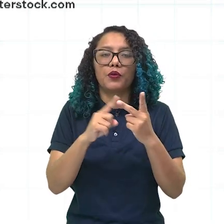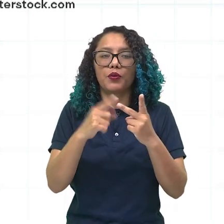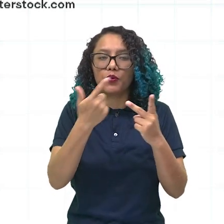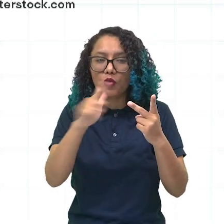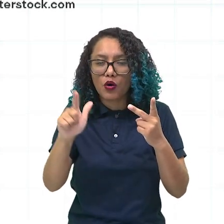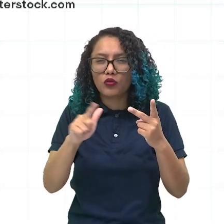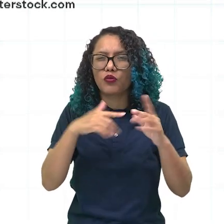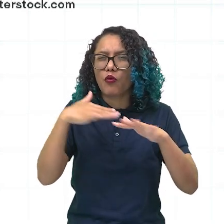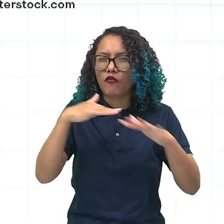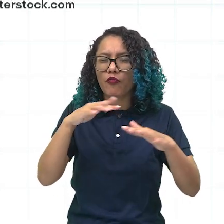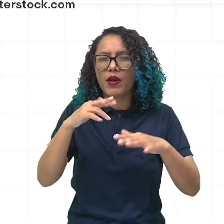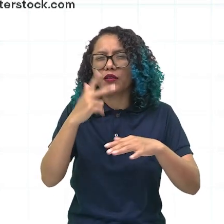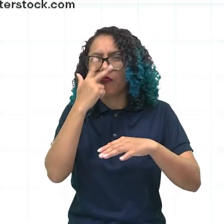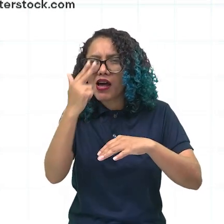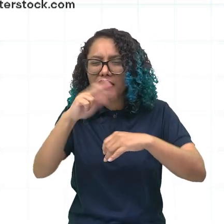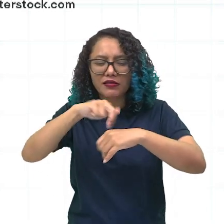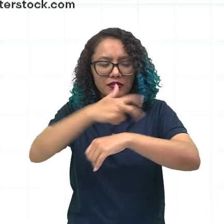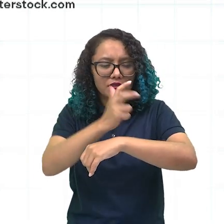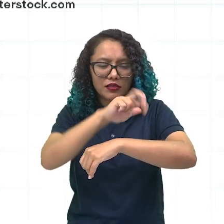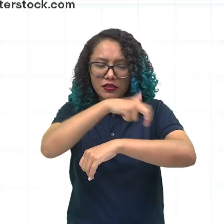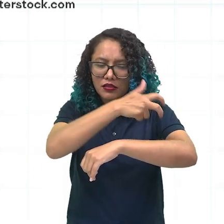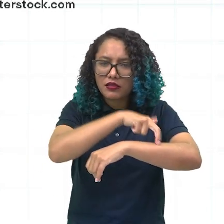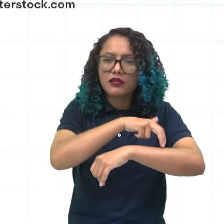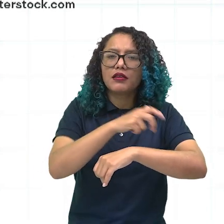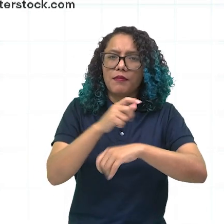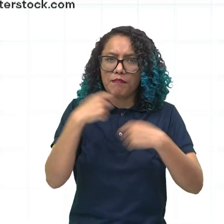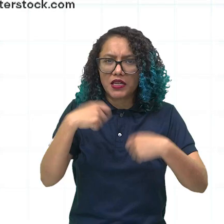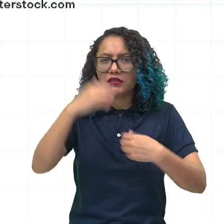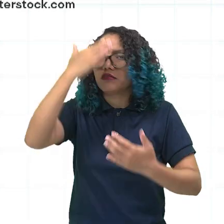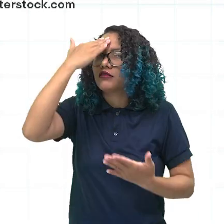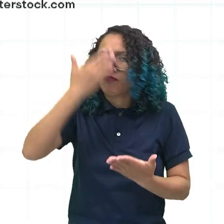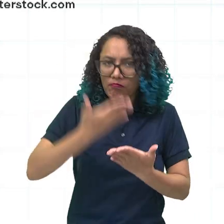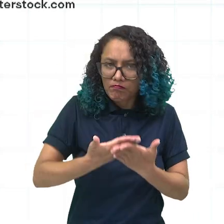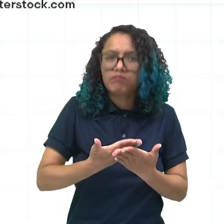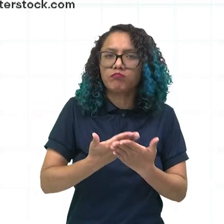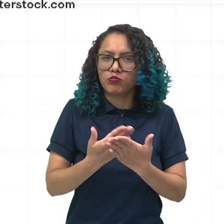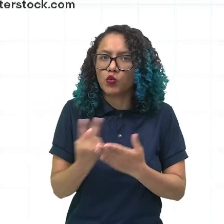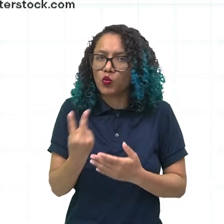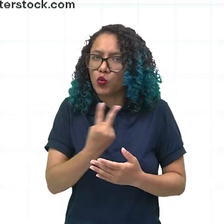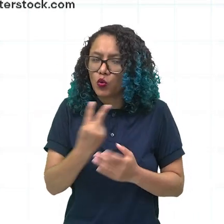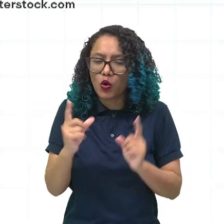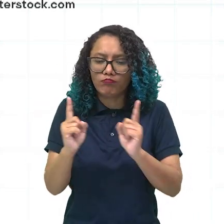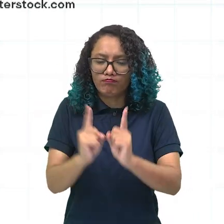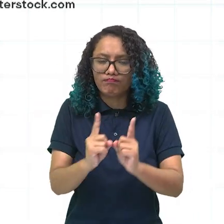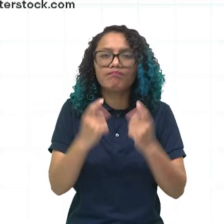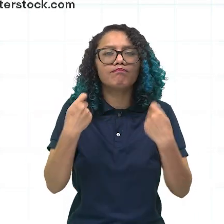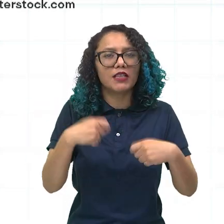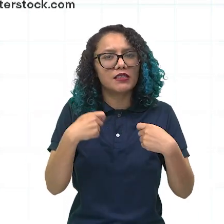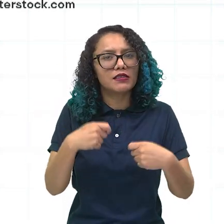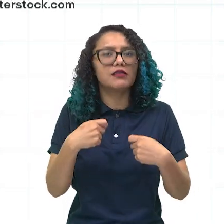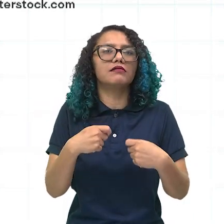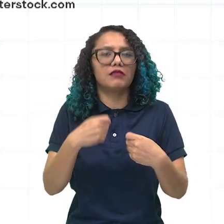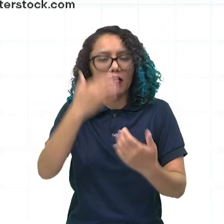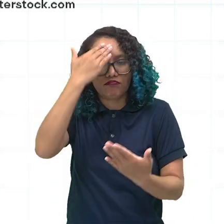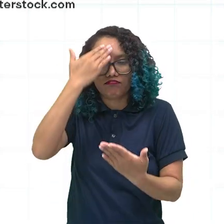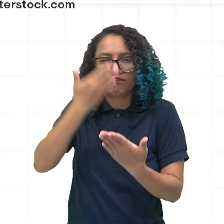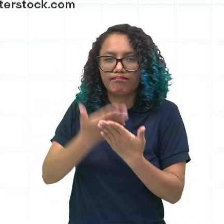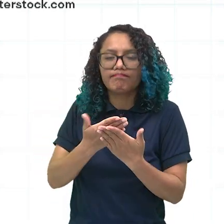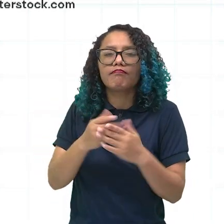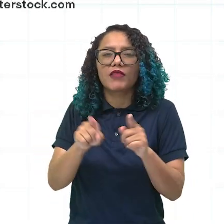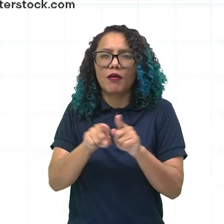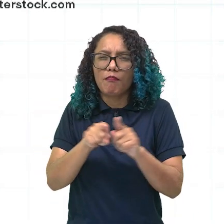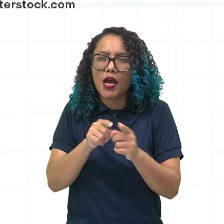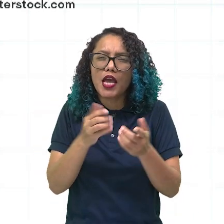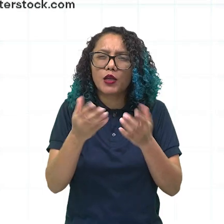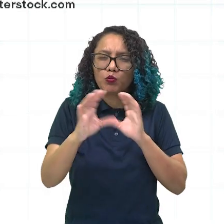Movimentos acrobáticos que exigem a confiança entre os parceiros, exigem ali uma conexão